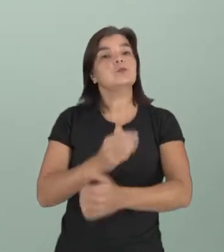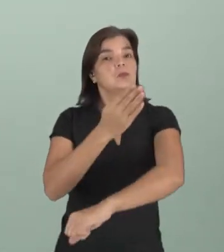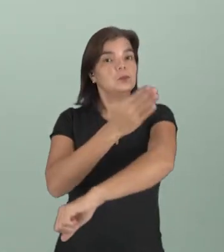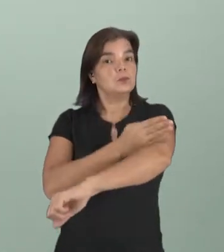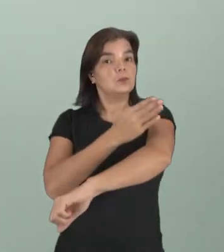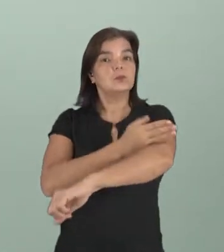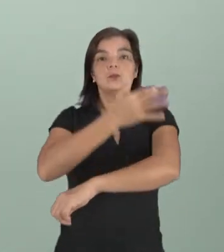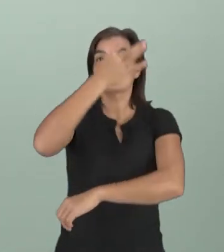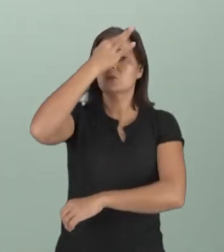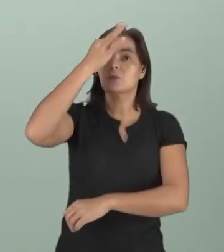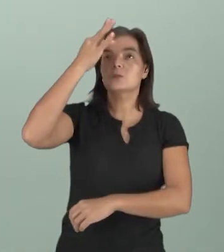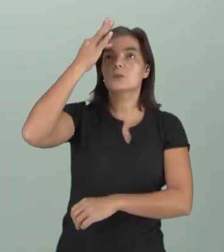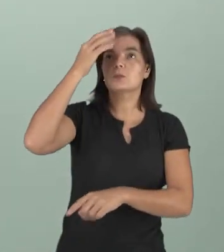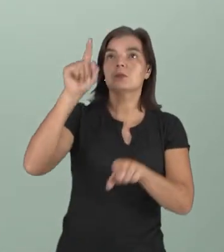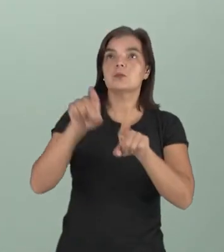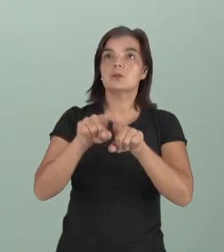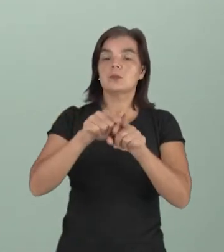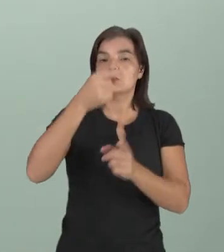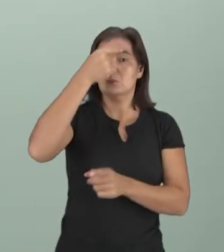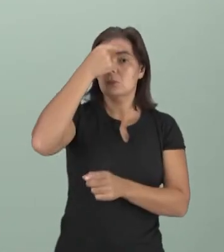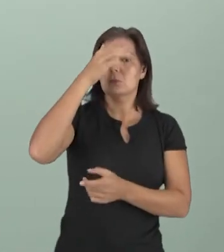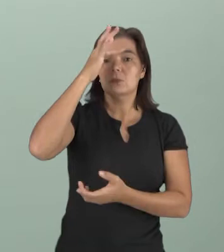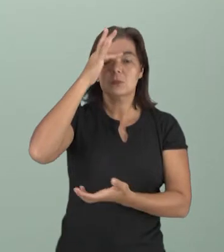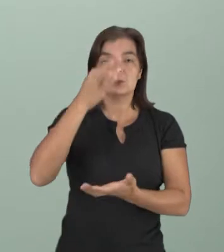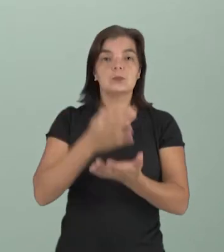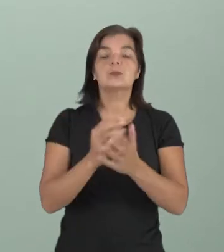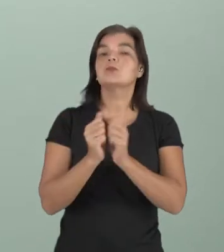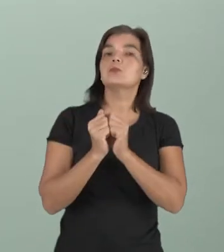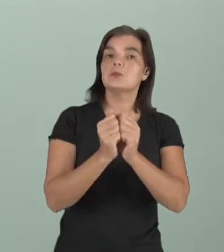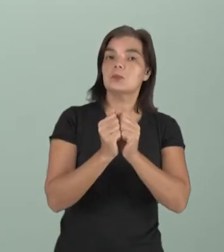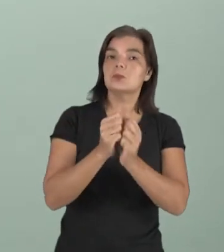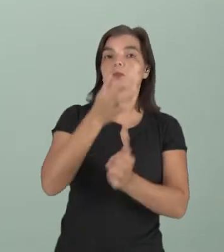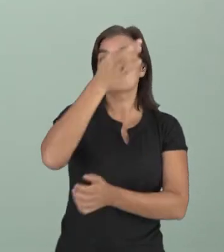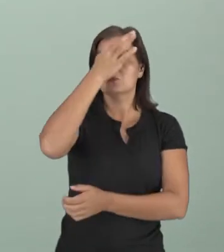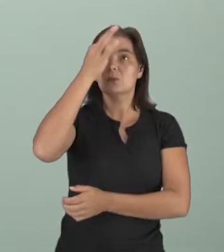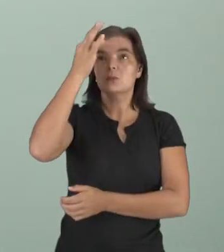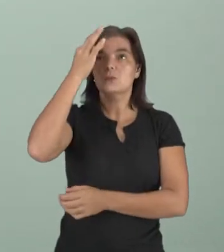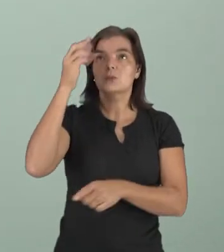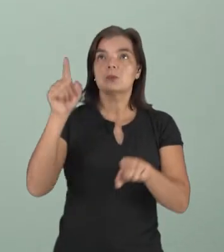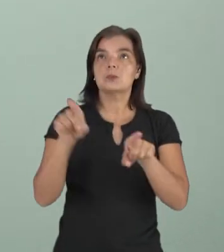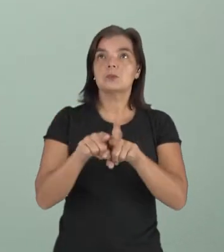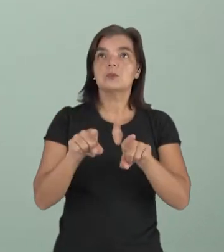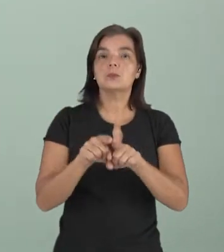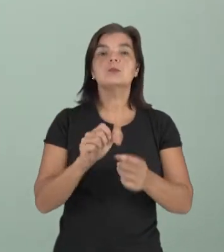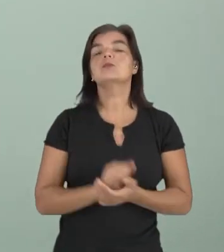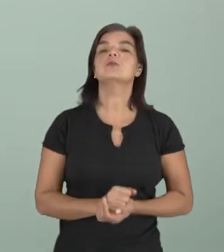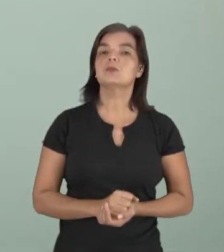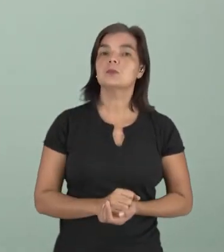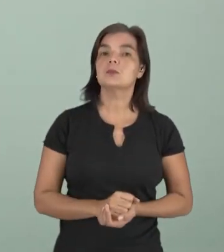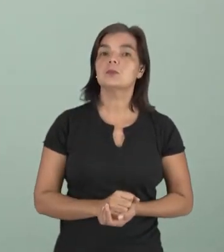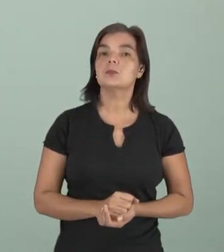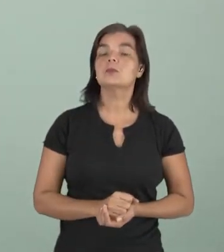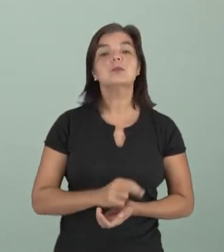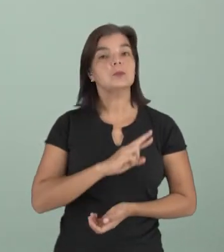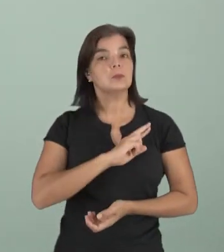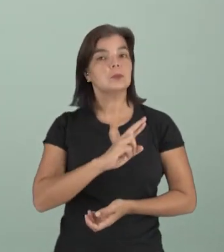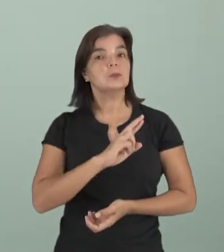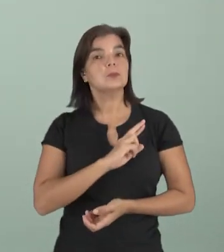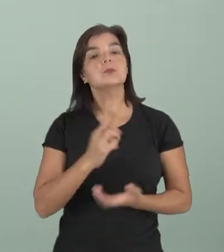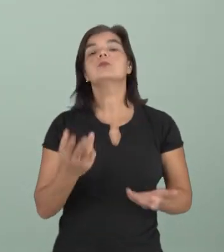uma filosofia, né, em que a razão e a fé andavam juntas, os filósofos eram doutores da